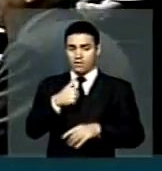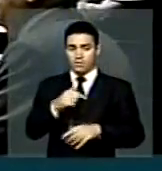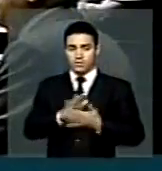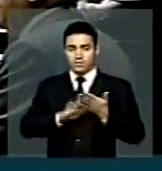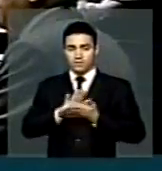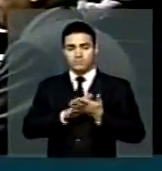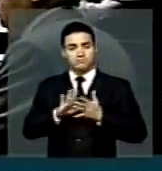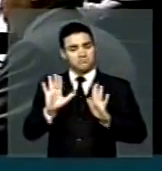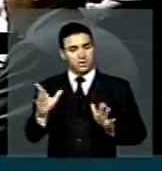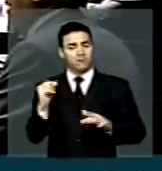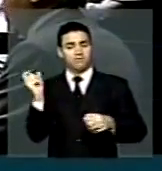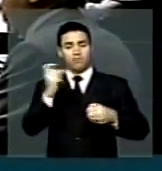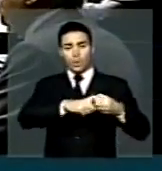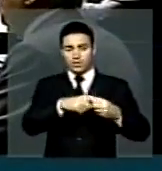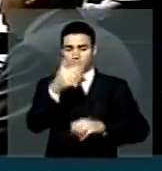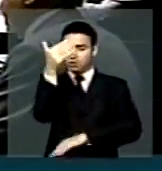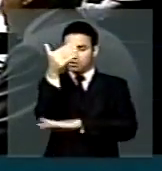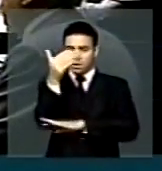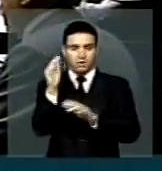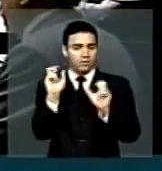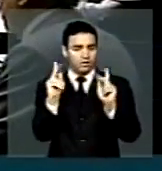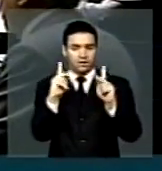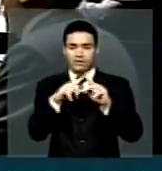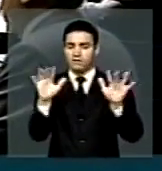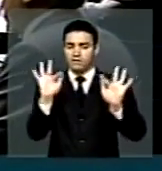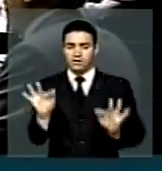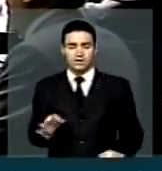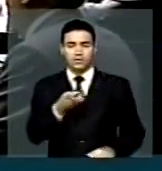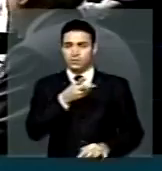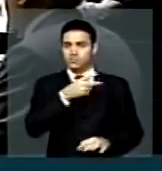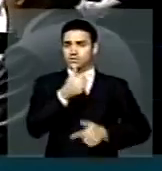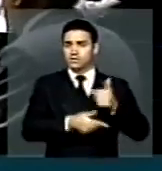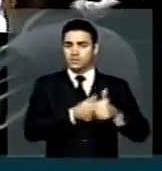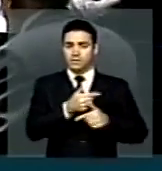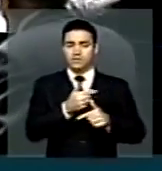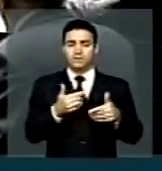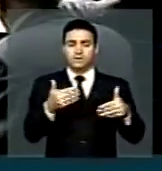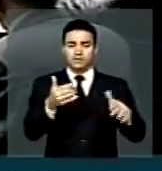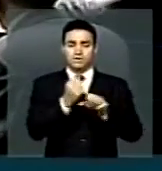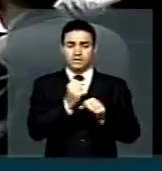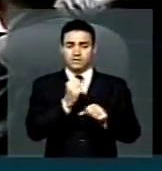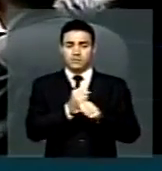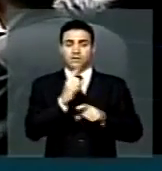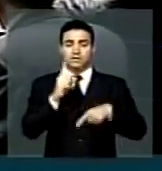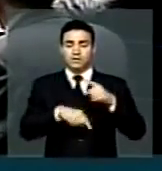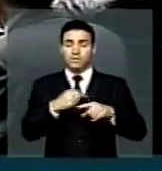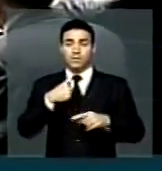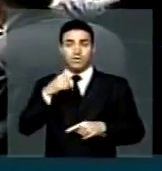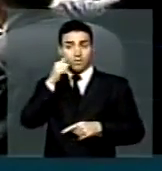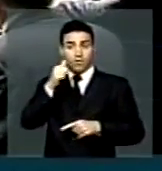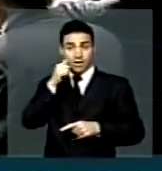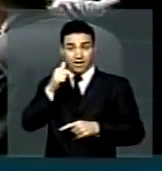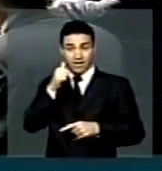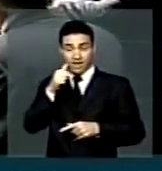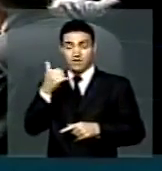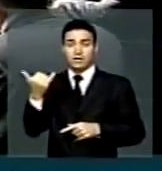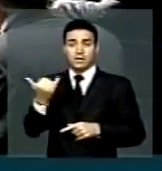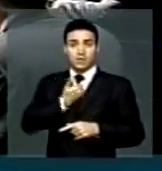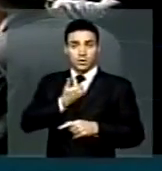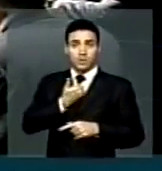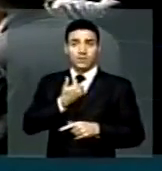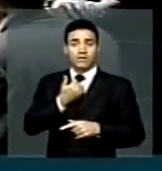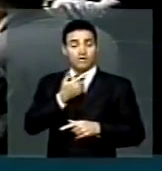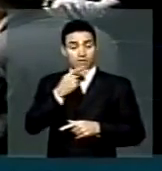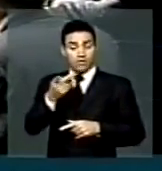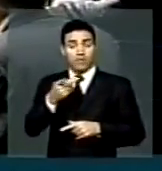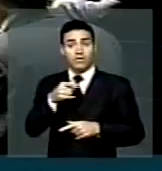hotel feliz, porque, bom, continuo ministro da Fazenda. Acordei com a voz indignada da minha mulher, que disse que